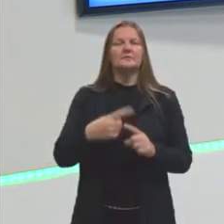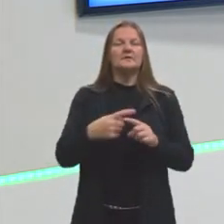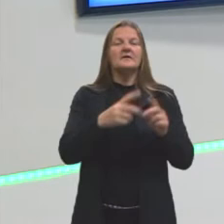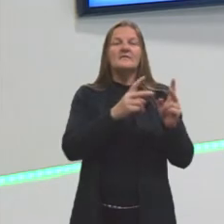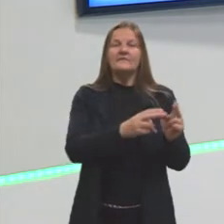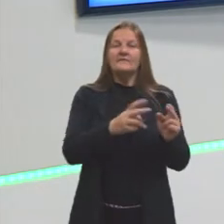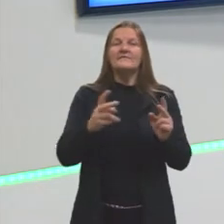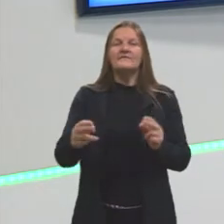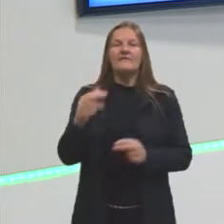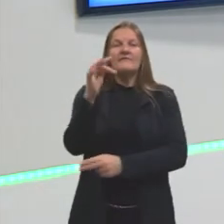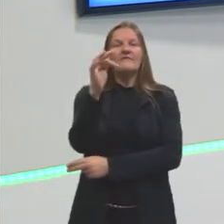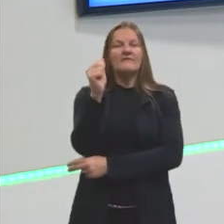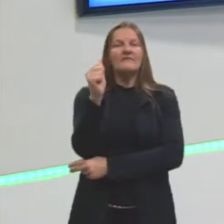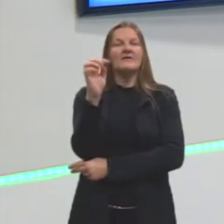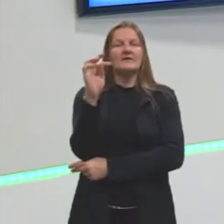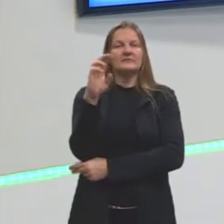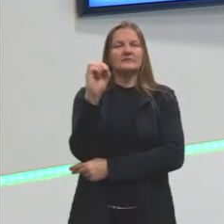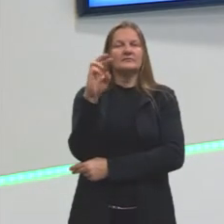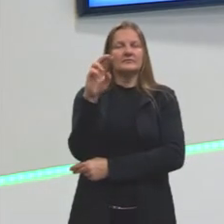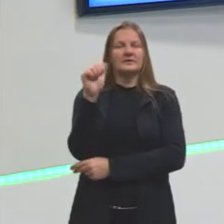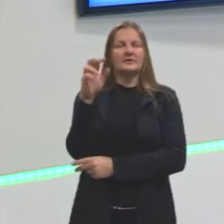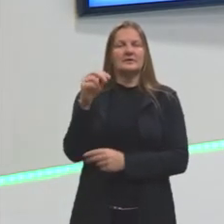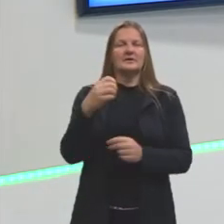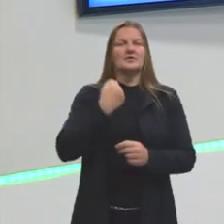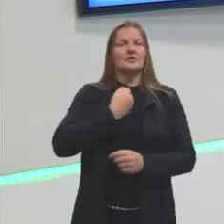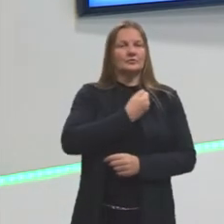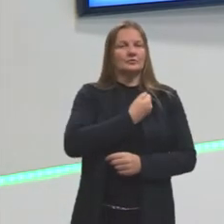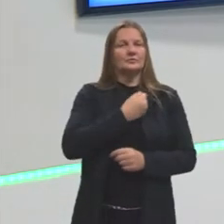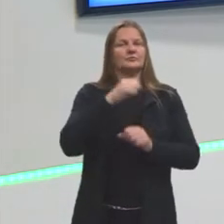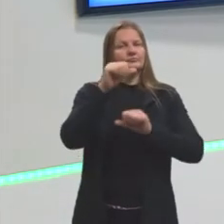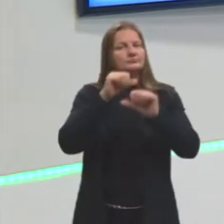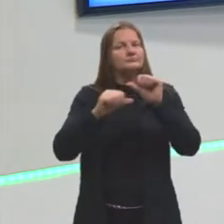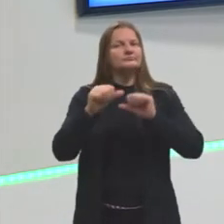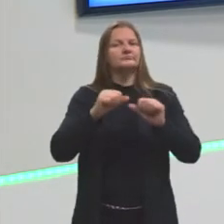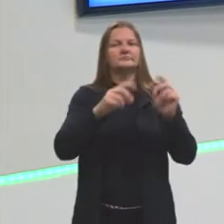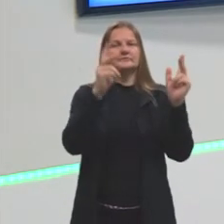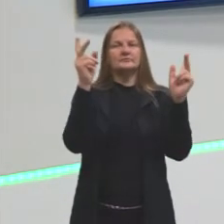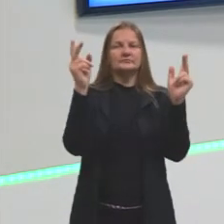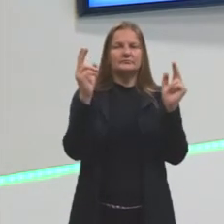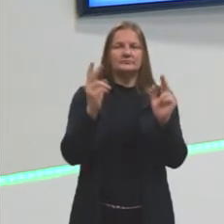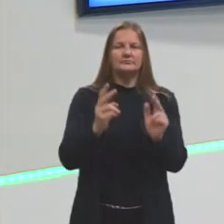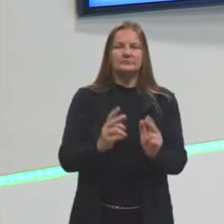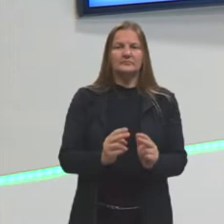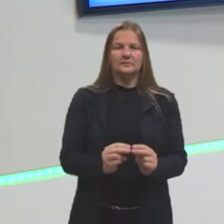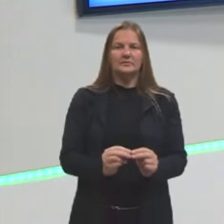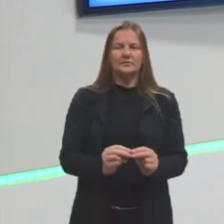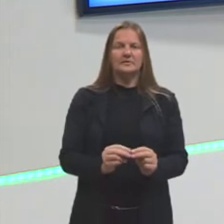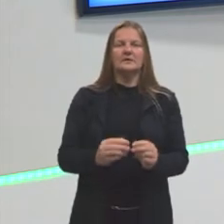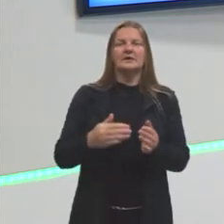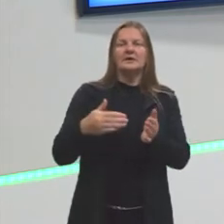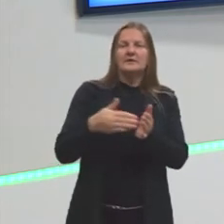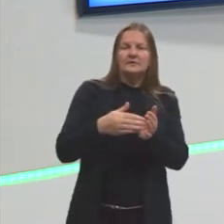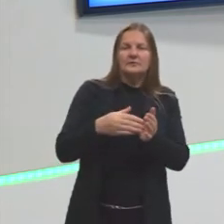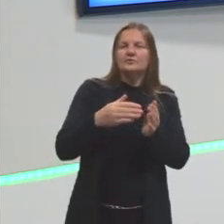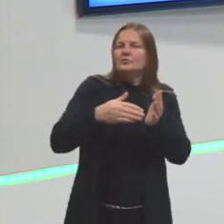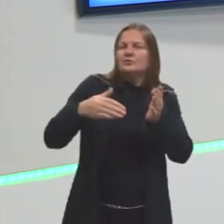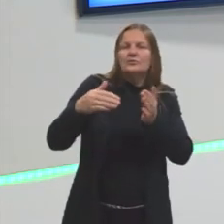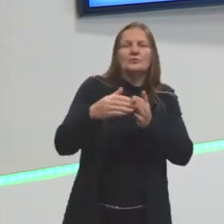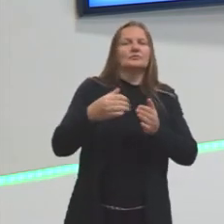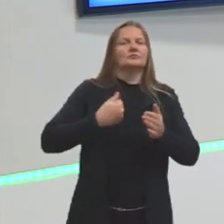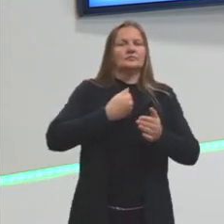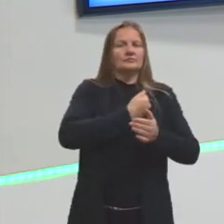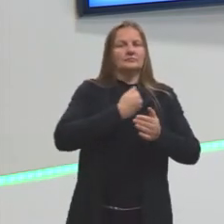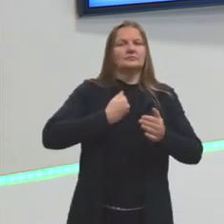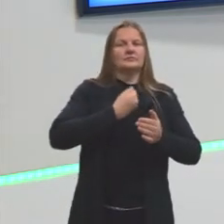fatorando Nós estamos escrevendo o número através de um produto ali de fatores onde todos os fatores também são